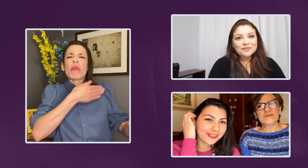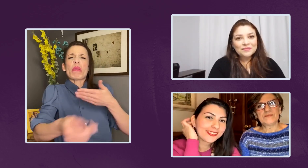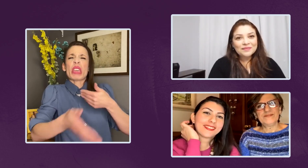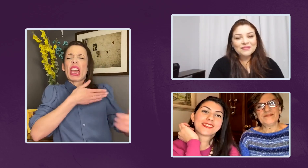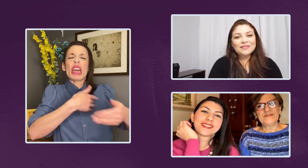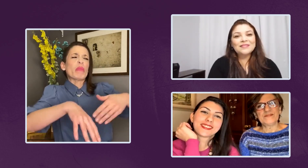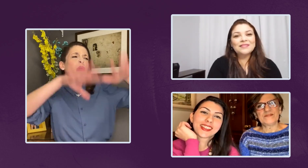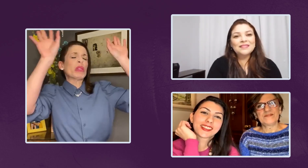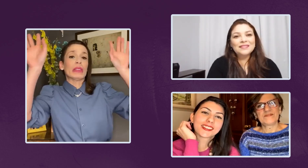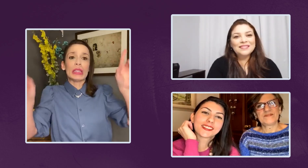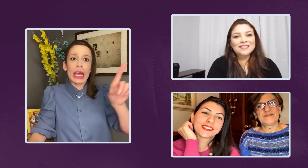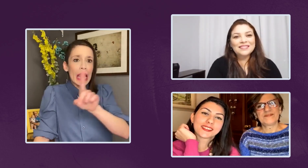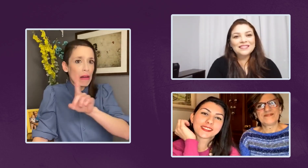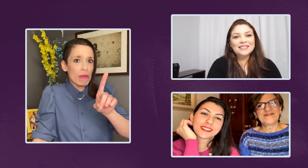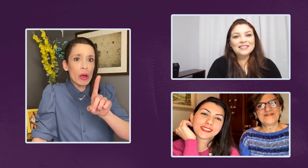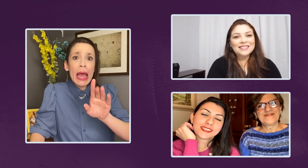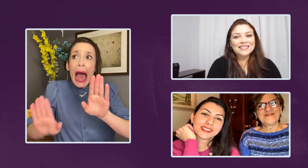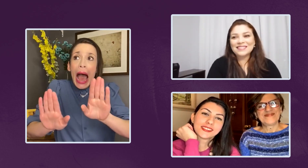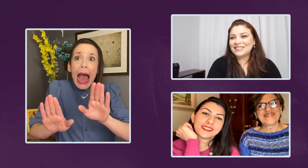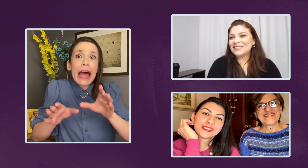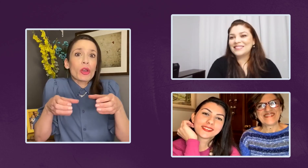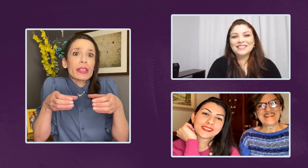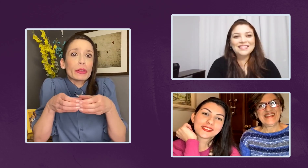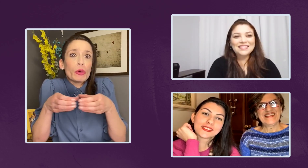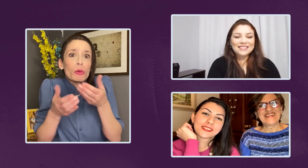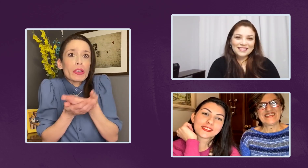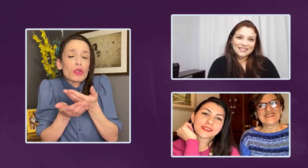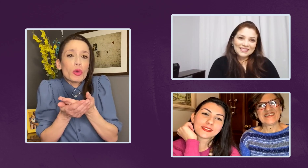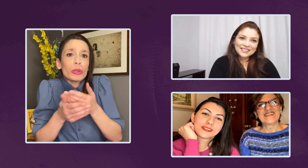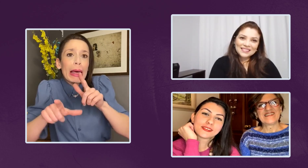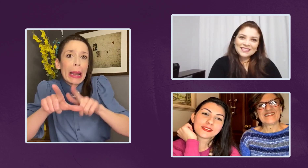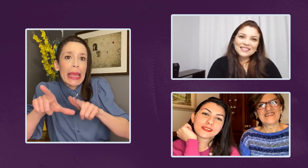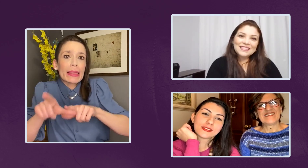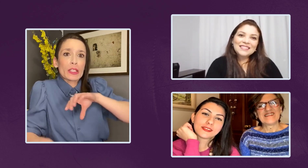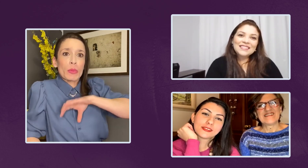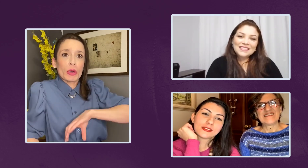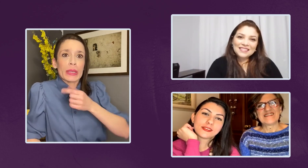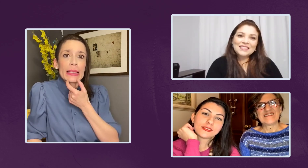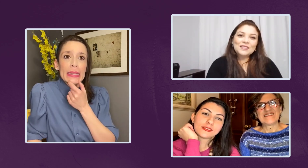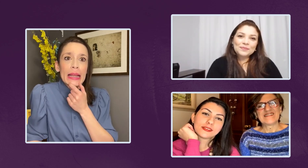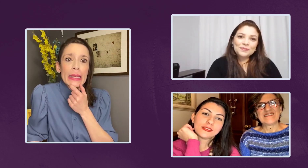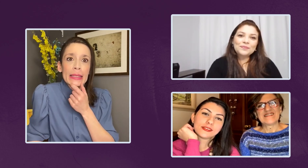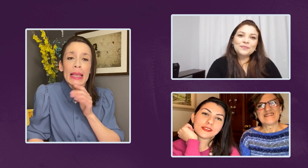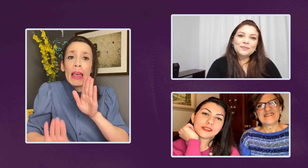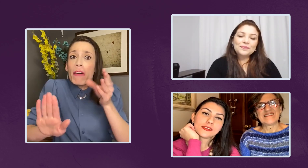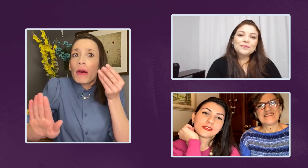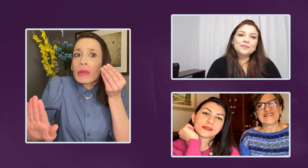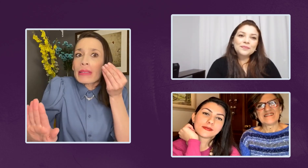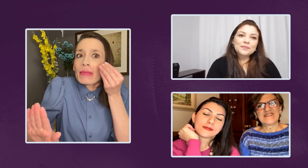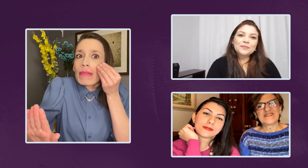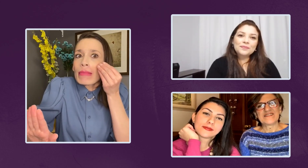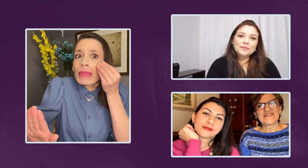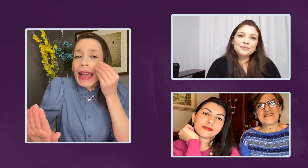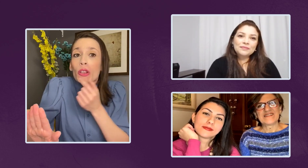música qualquer, não! Nossa turma estuda letras português e inglês.